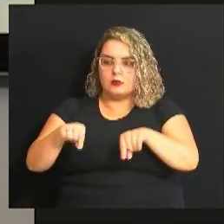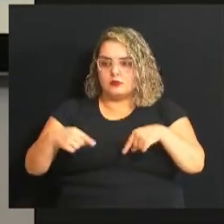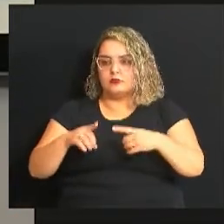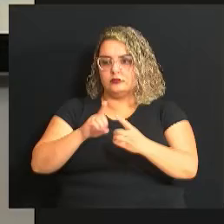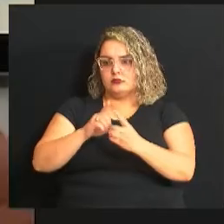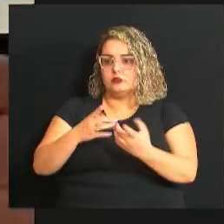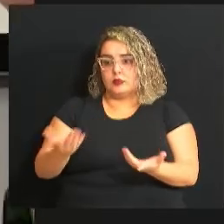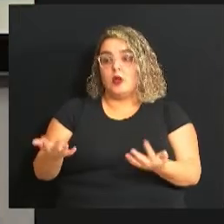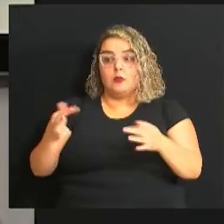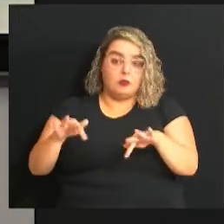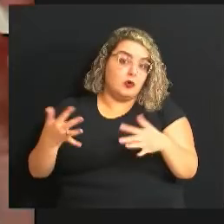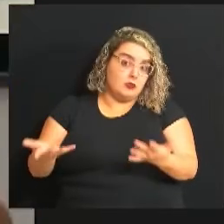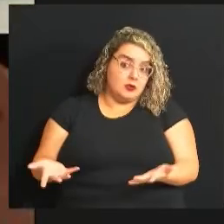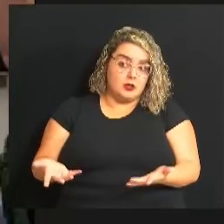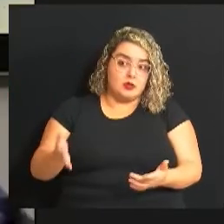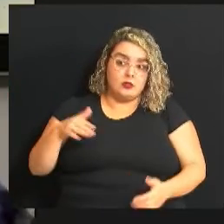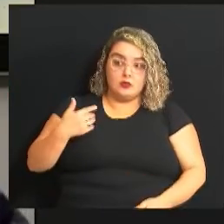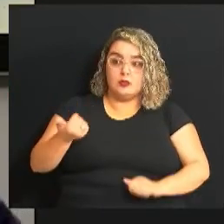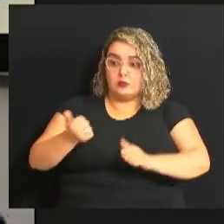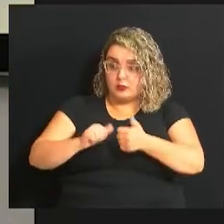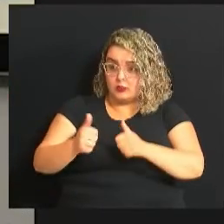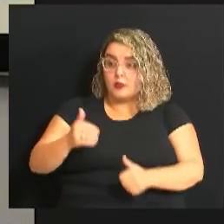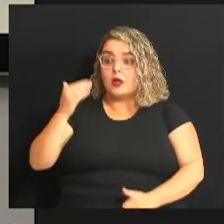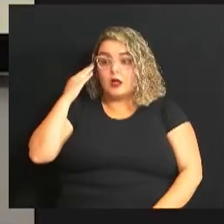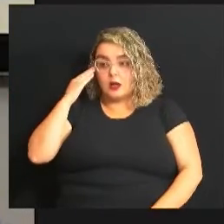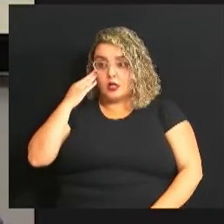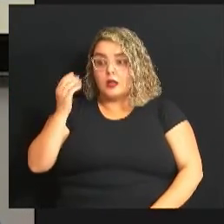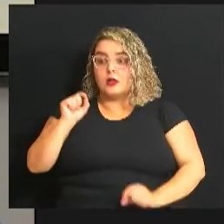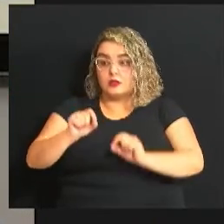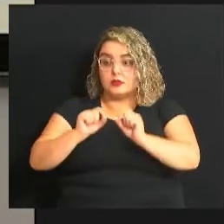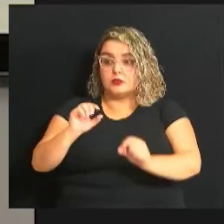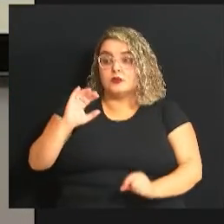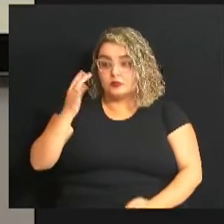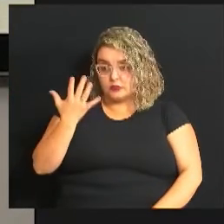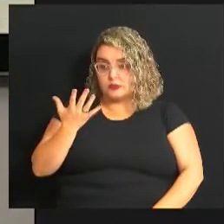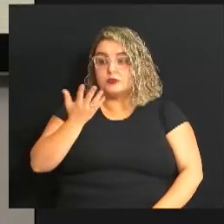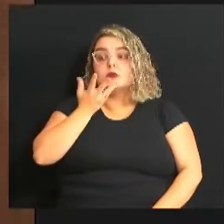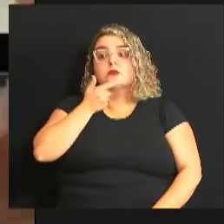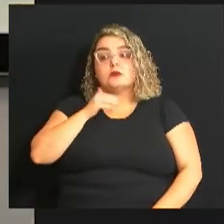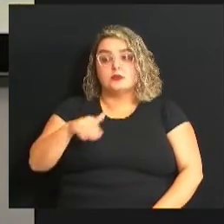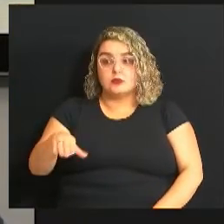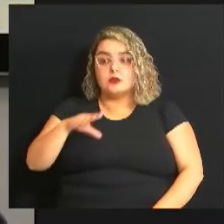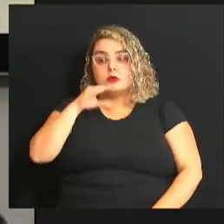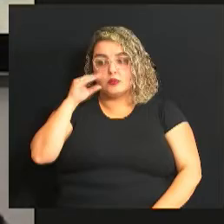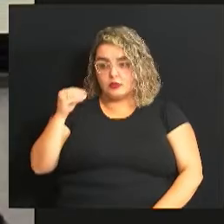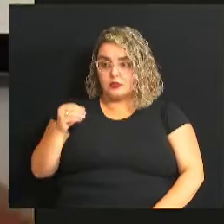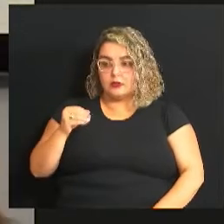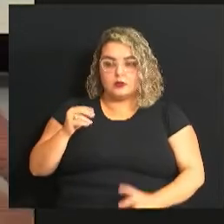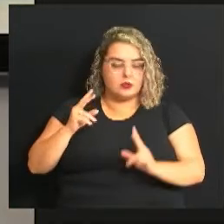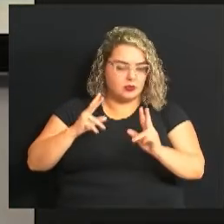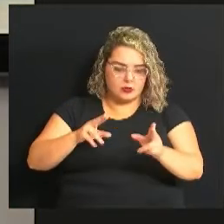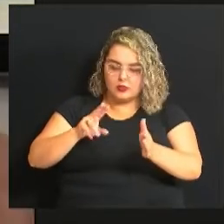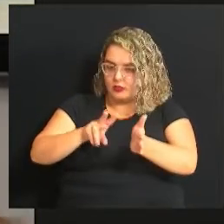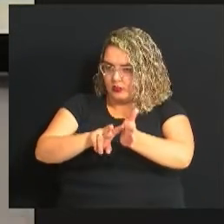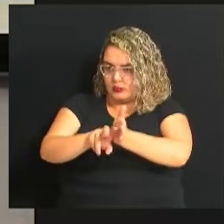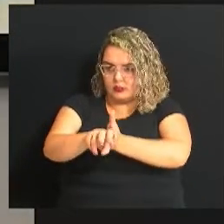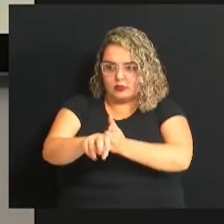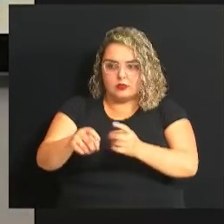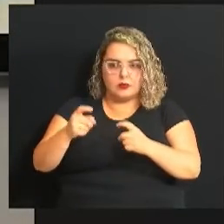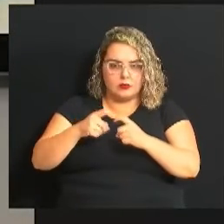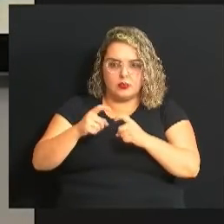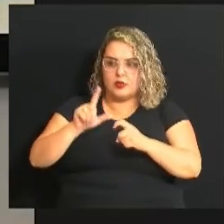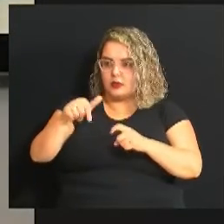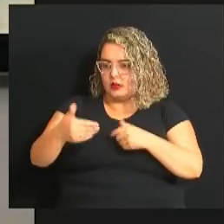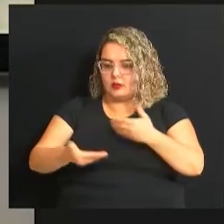fim, quando você faz uma boa avaliação, você entende bem o que acontece com aquela criança e aquele adolescente, é igual um diagnóstico médico. O médico só vai tratar depois de